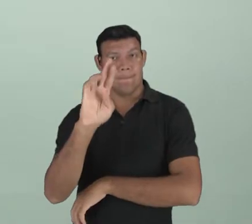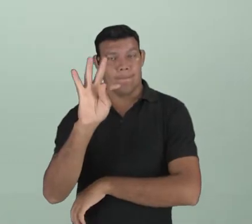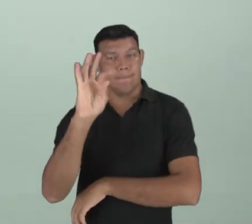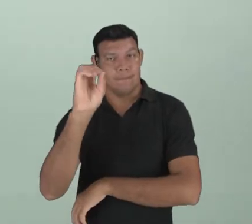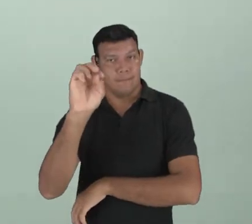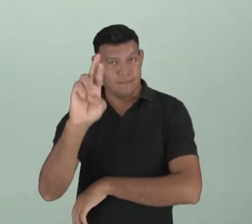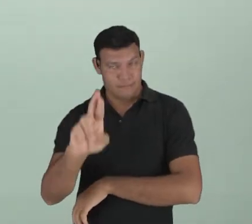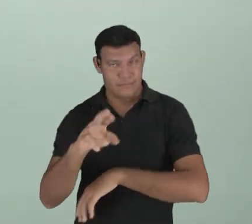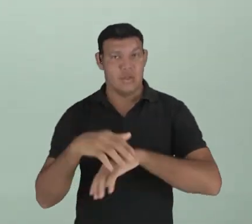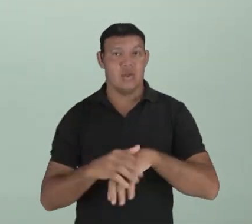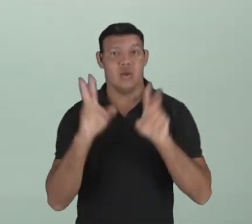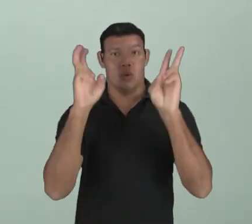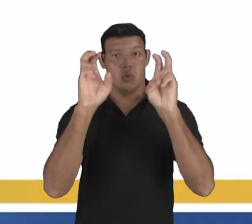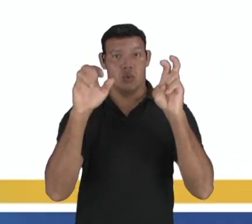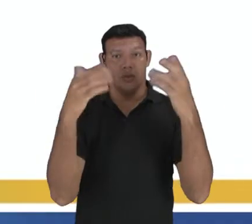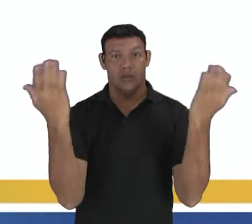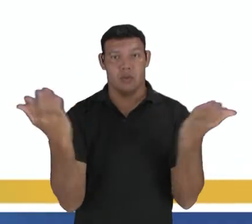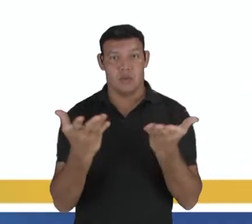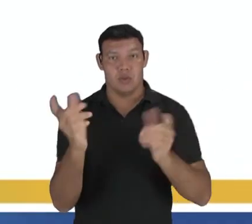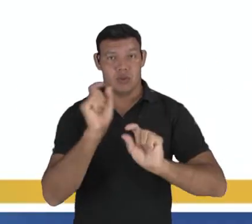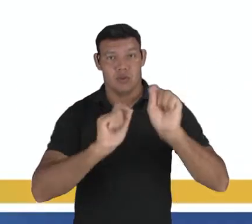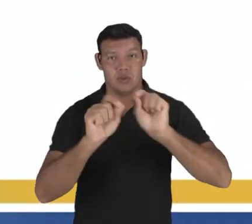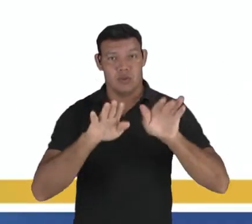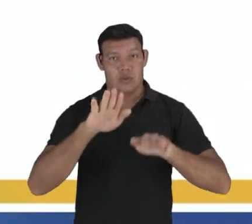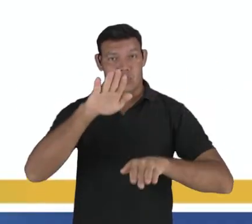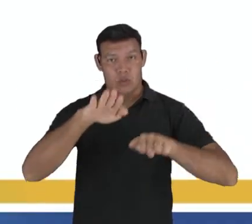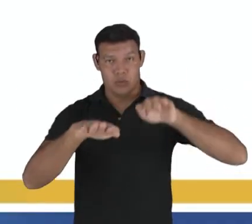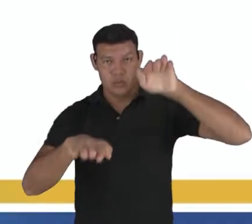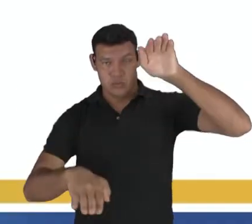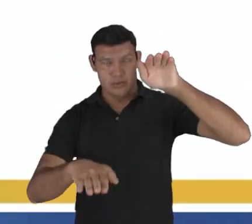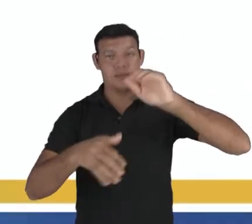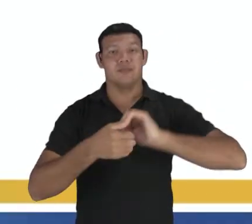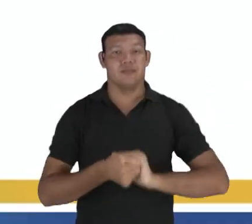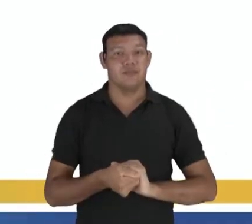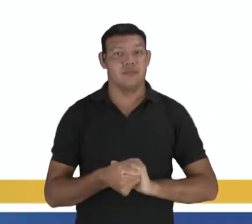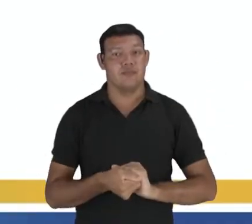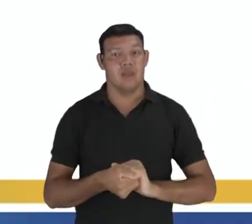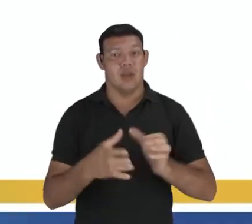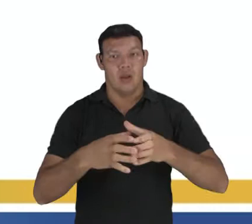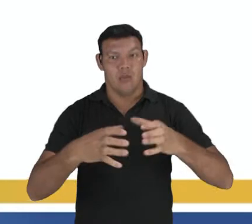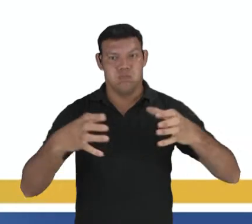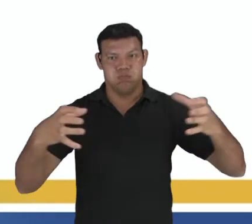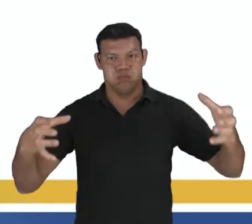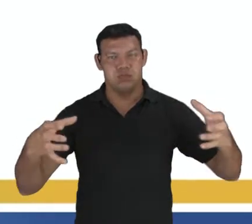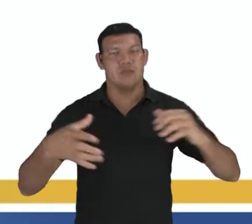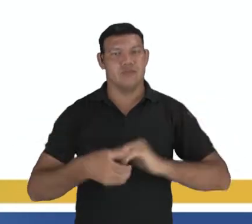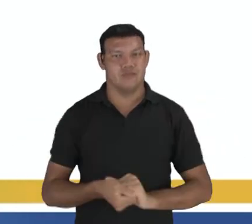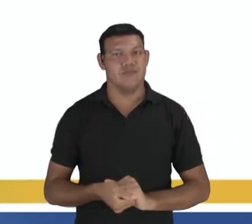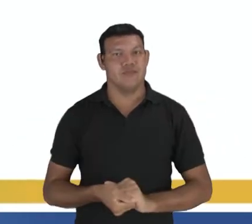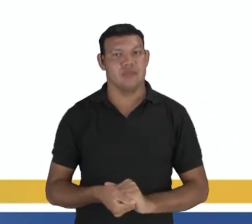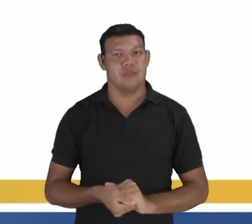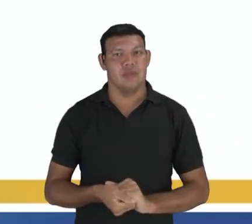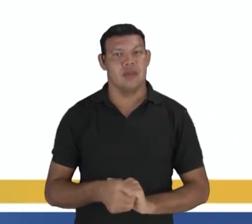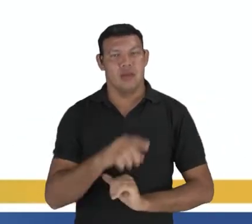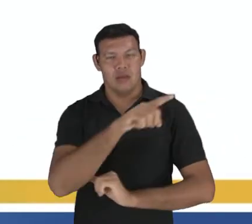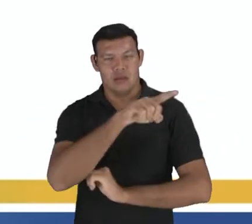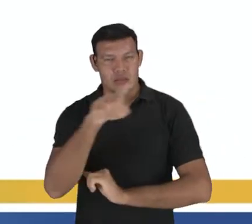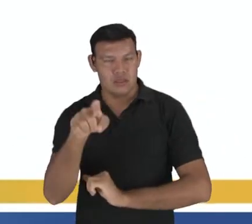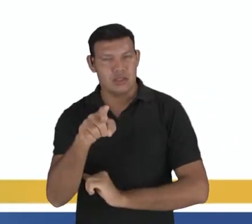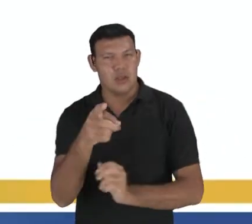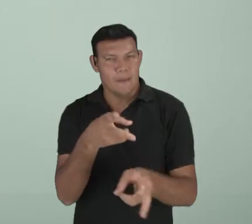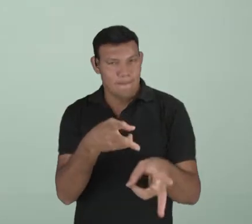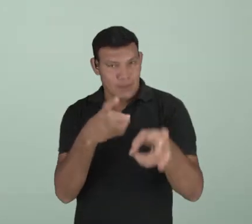matemática, e o nosso tema de hoje é proporcionalidade inversa entre grandezas. Então, vocês